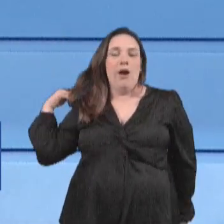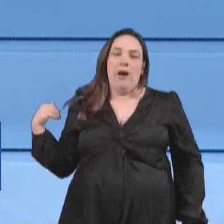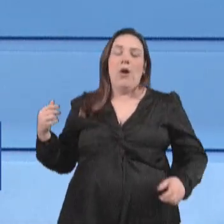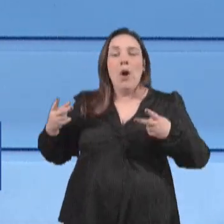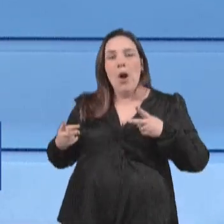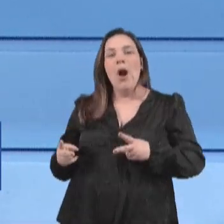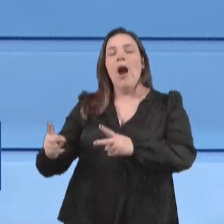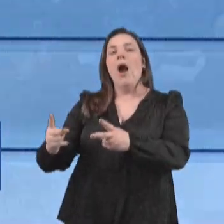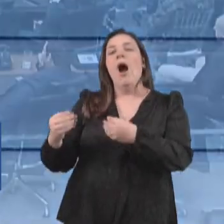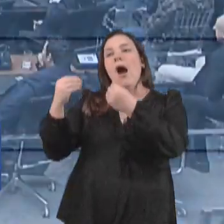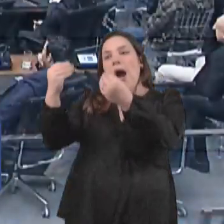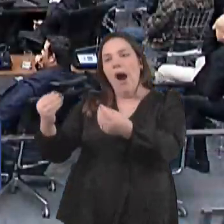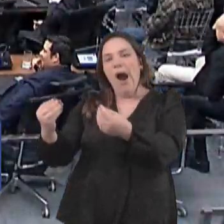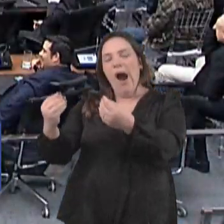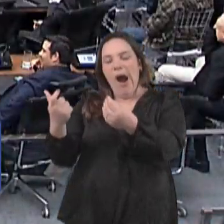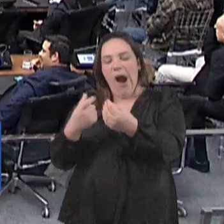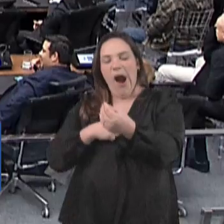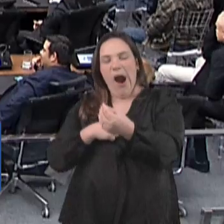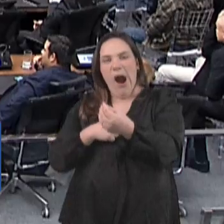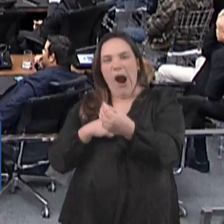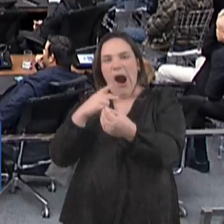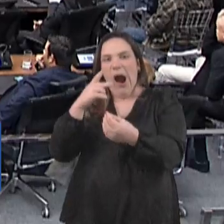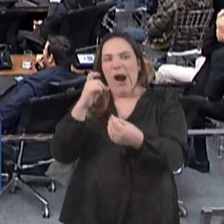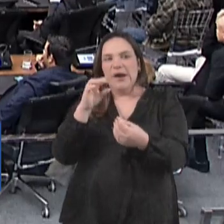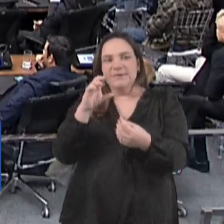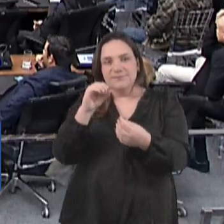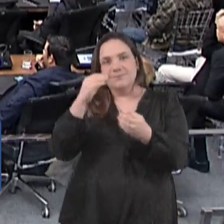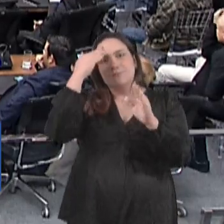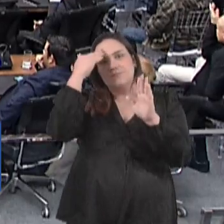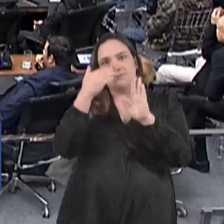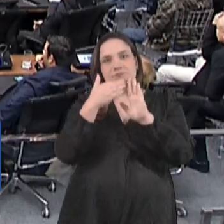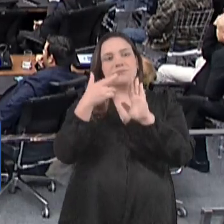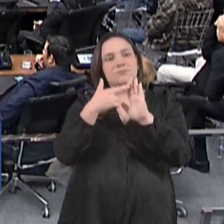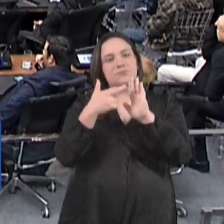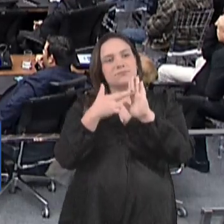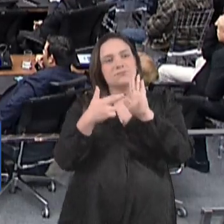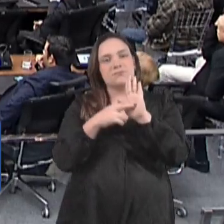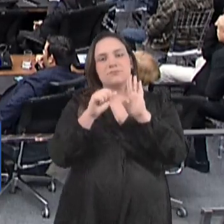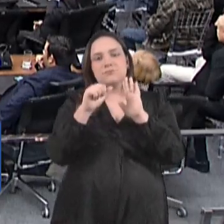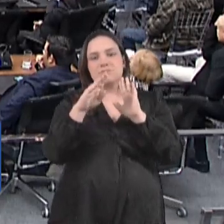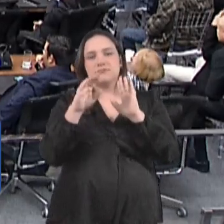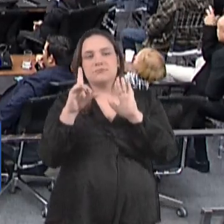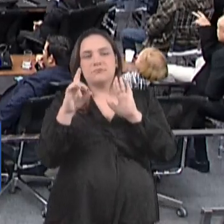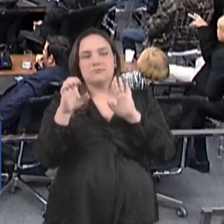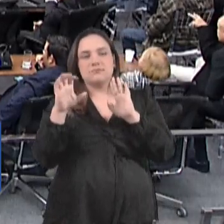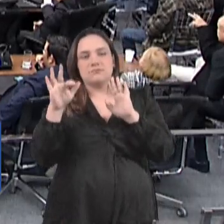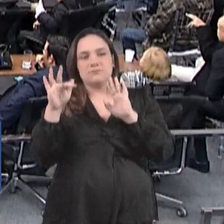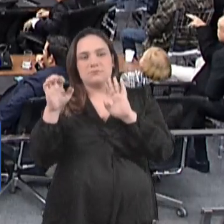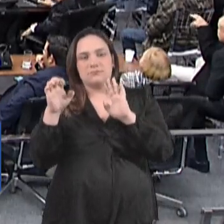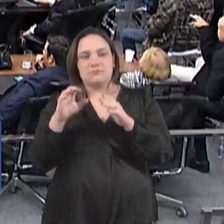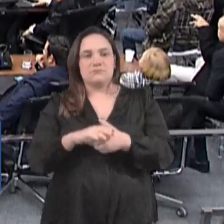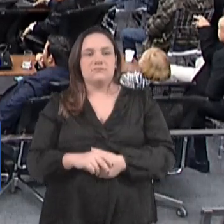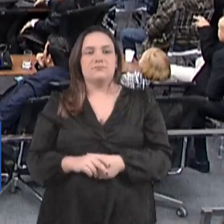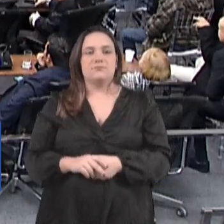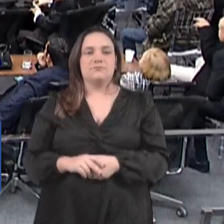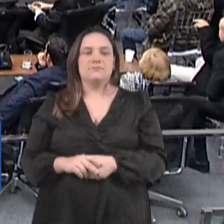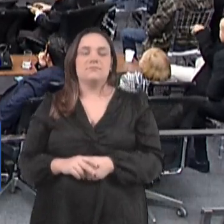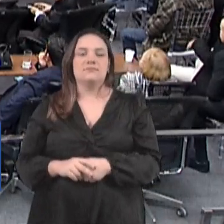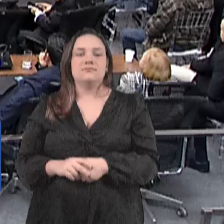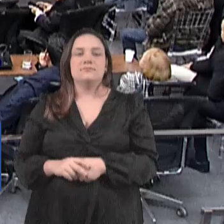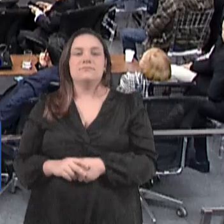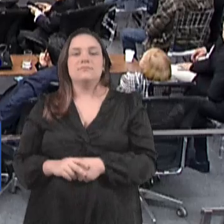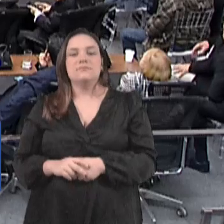Prosseguindo com a entrega da comenda Pedro José Rufino, obedecendo o critério da ordem alfabética, convidamos